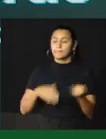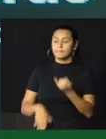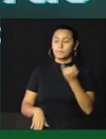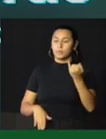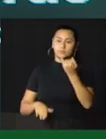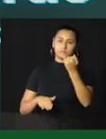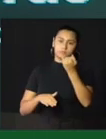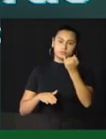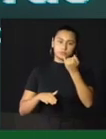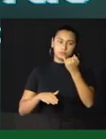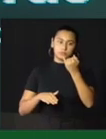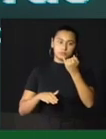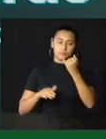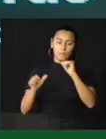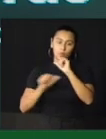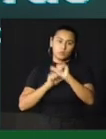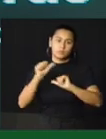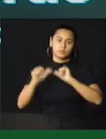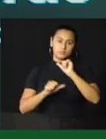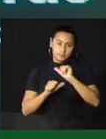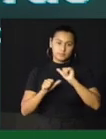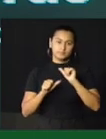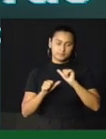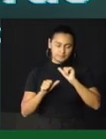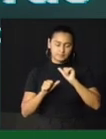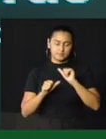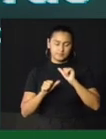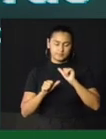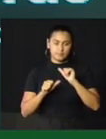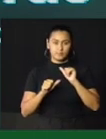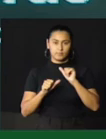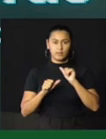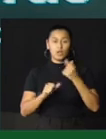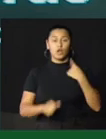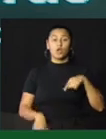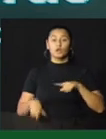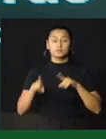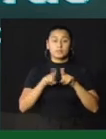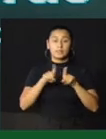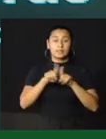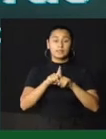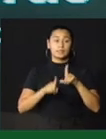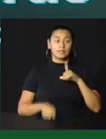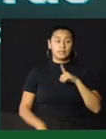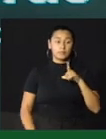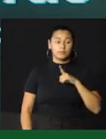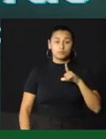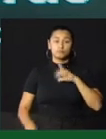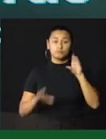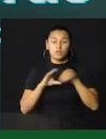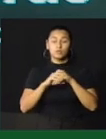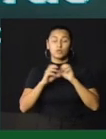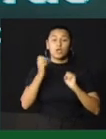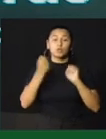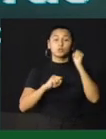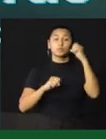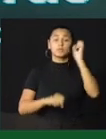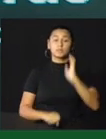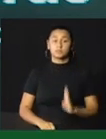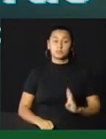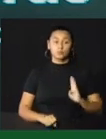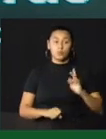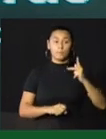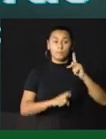transição eh nós temos também dentro da nova indústria Brasil b+ p o Brasil mais produtivo